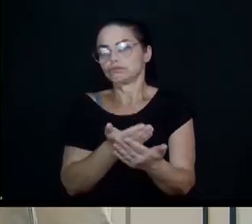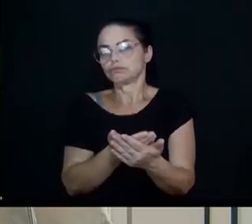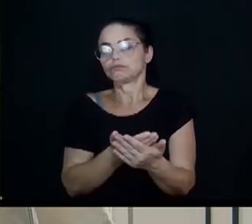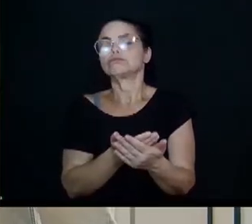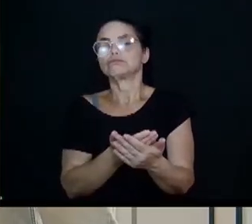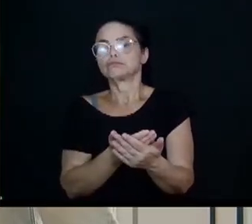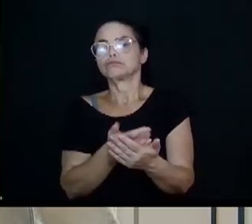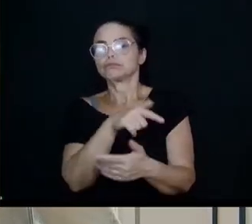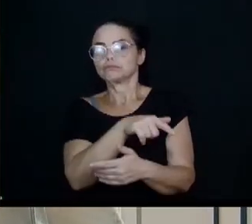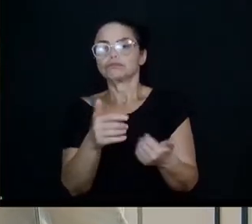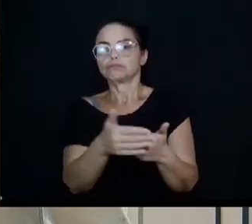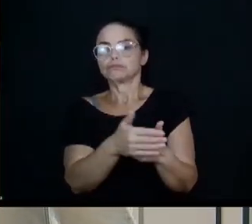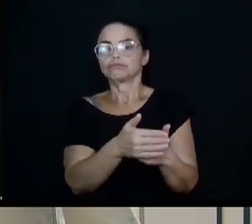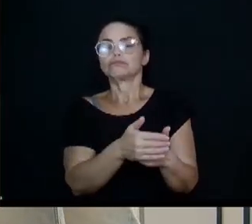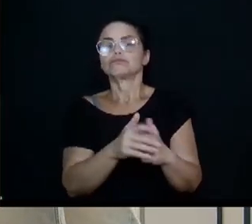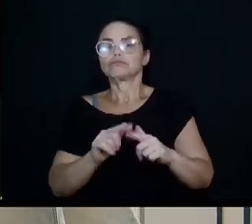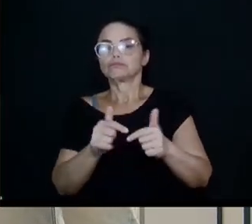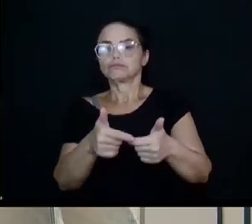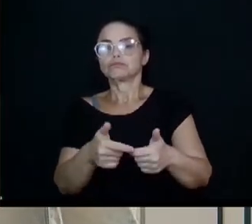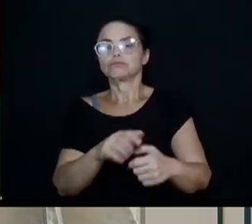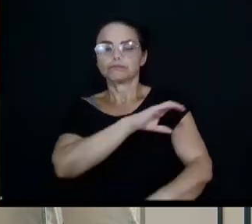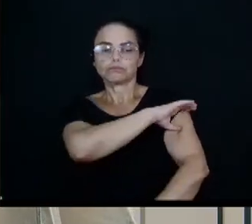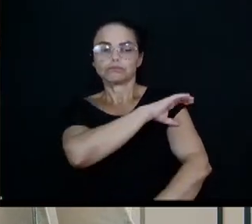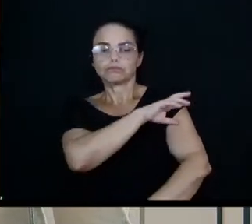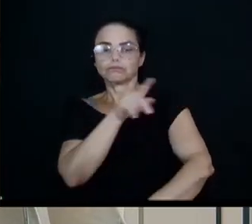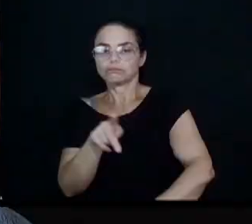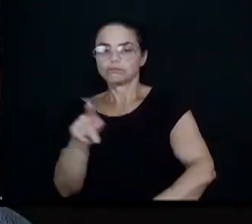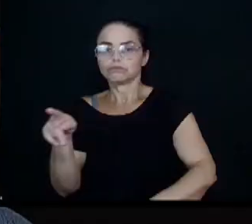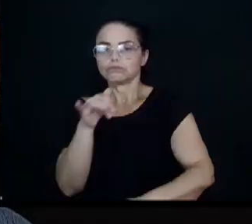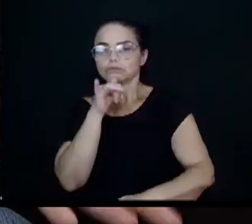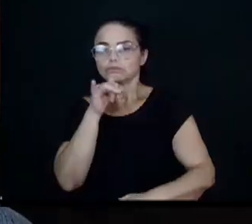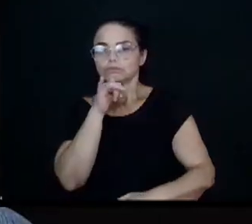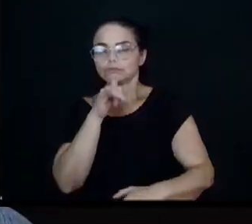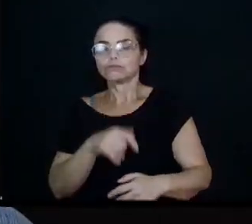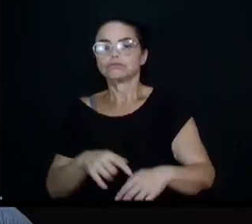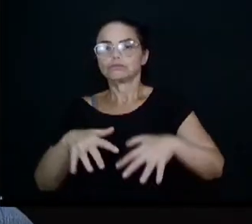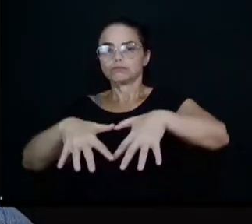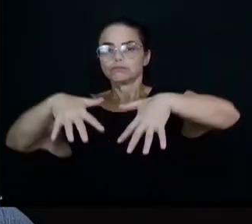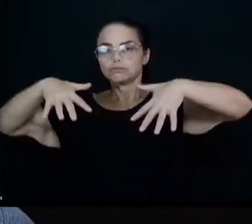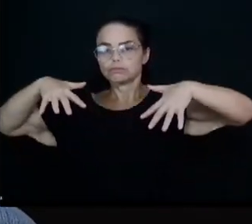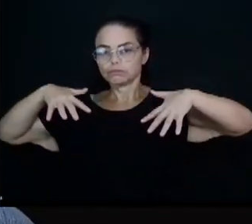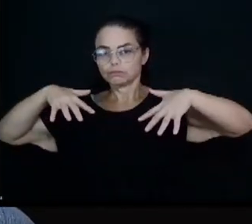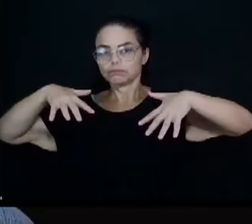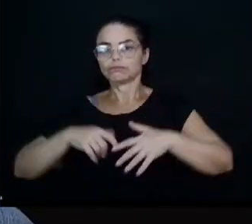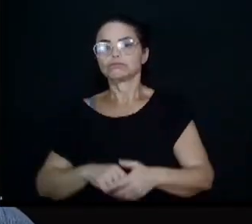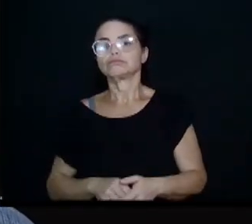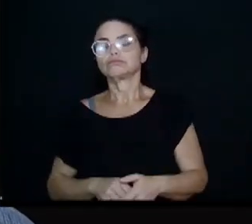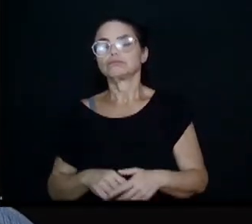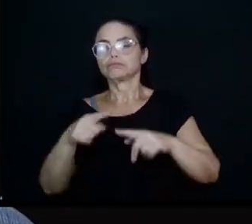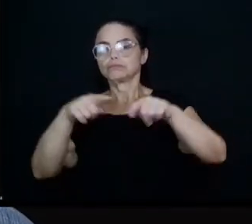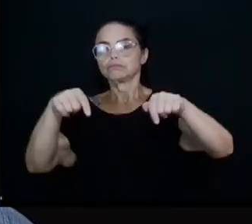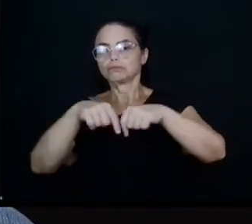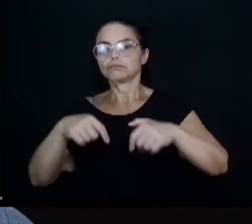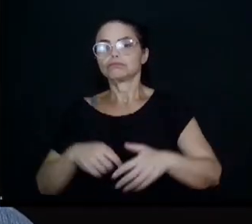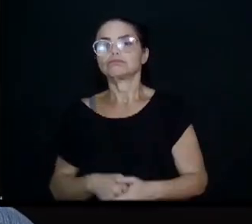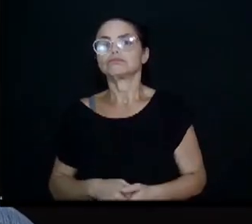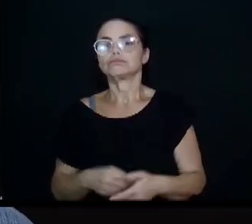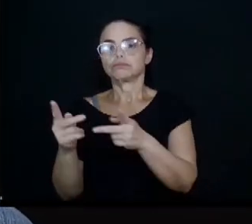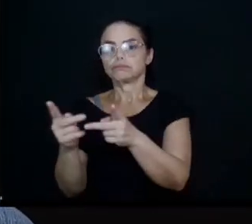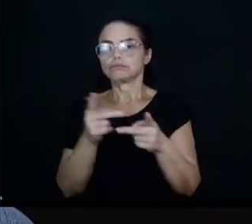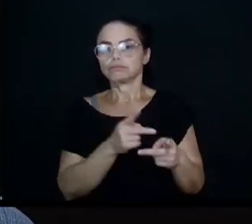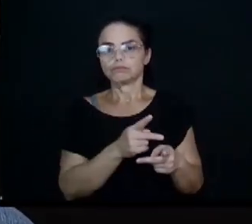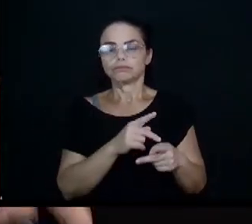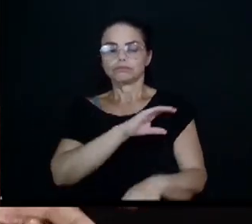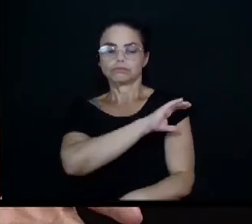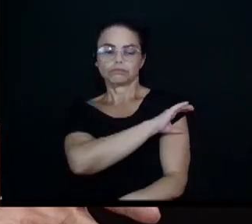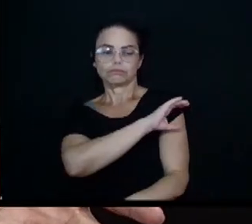ação com os coordenadores e professores, por exemplo, no auditório. Ou então a sala de aula dele vai ser visitada pelo coordenador que